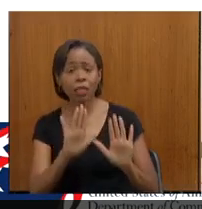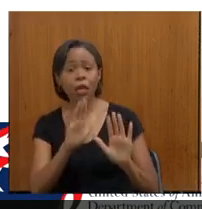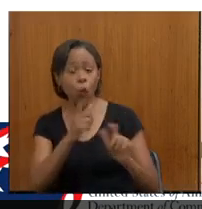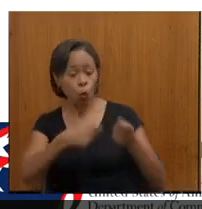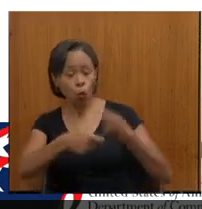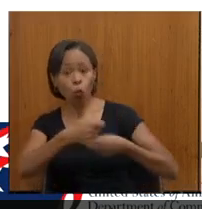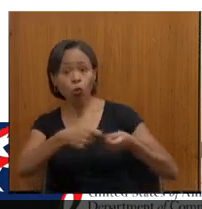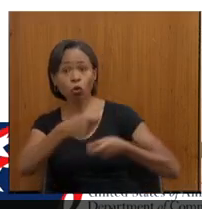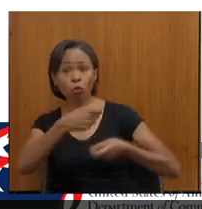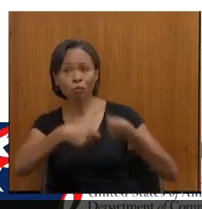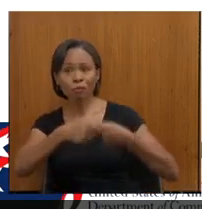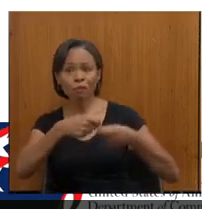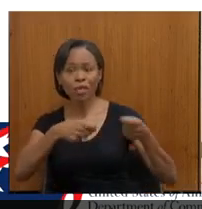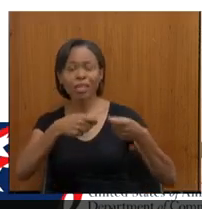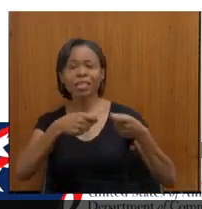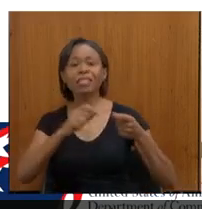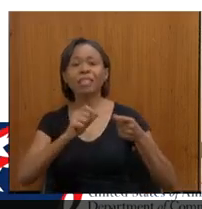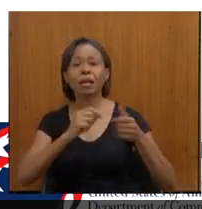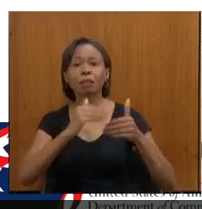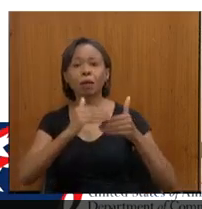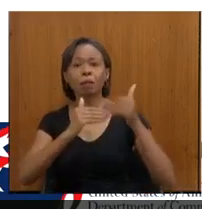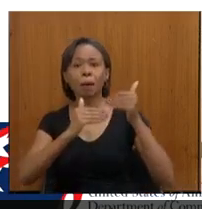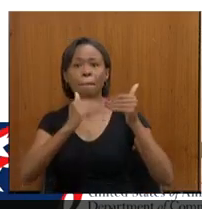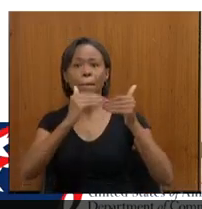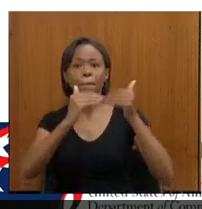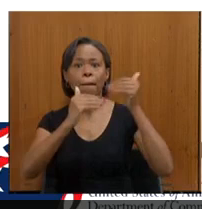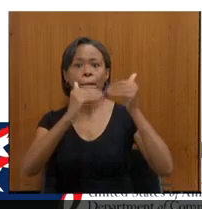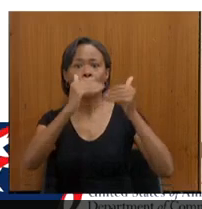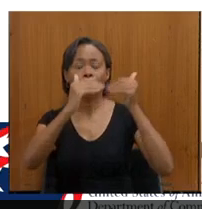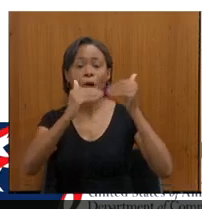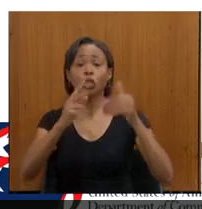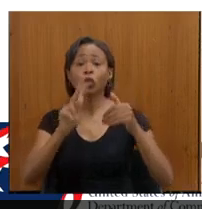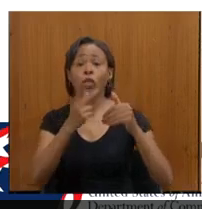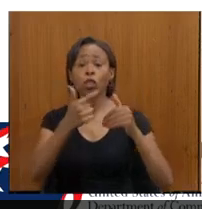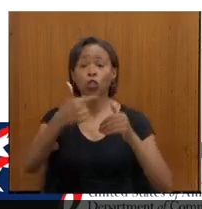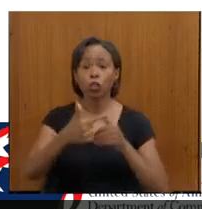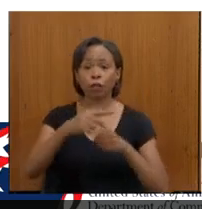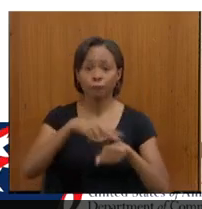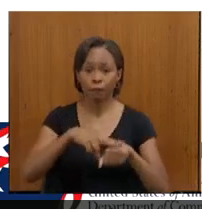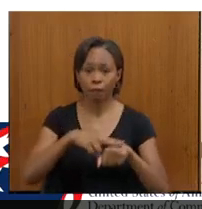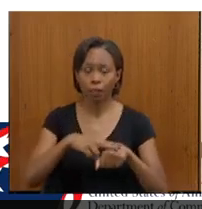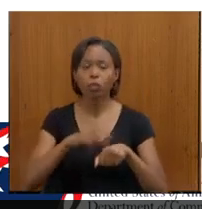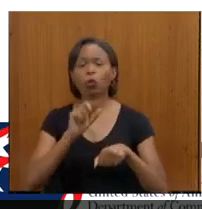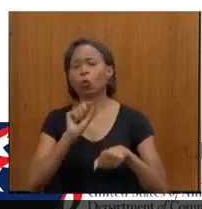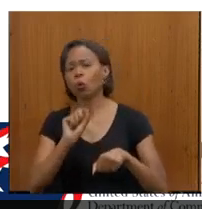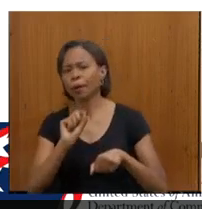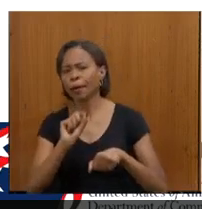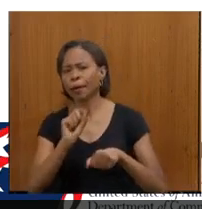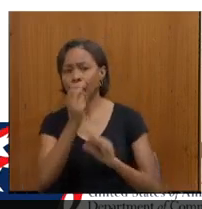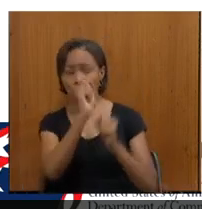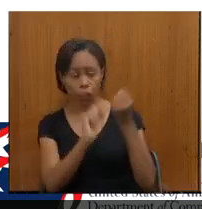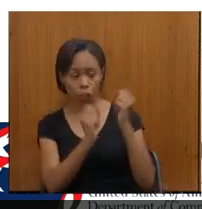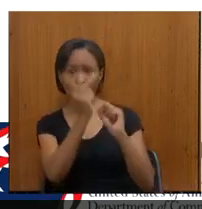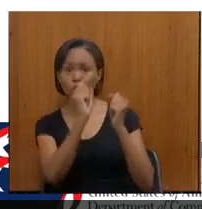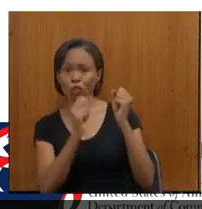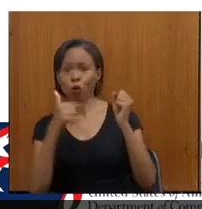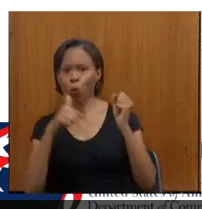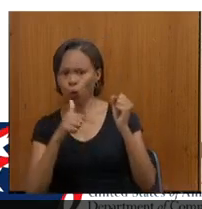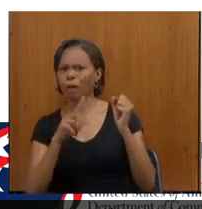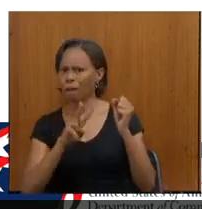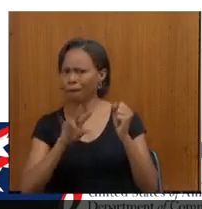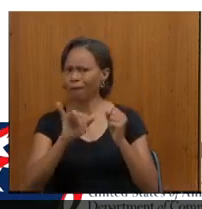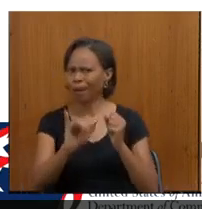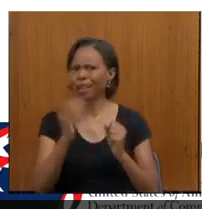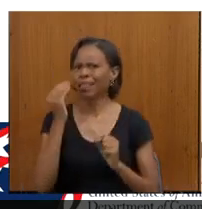economia de escala para o hidrogênio Verde essas indústrias vão tentar a se modernizar e além